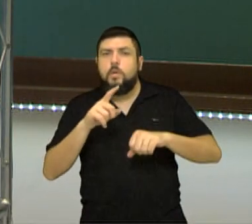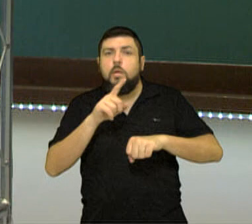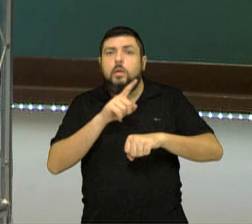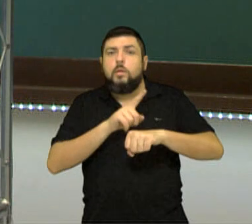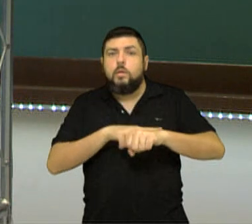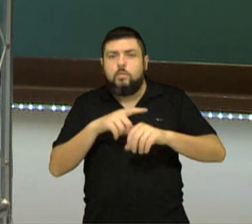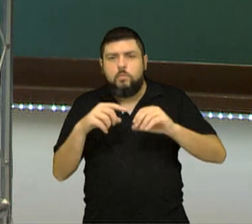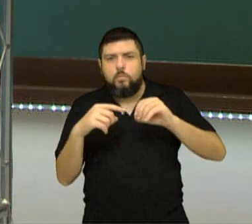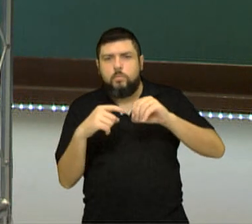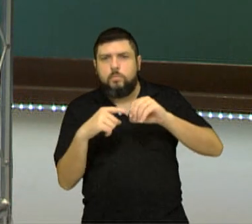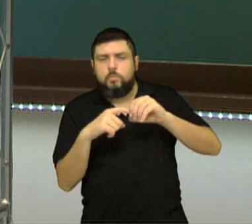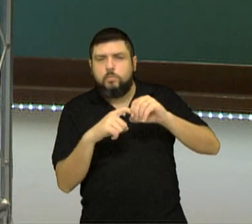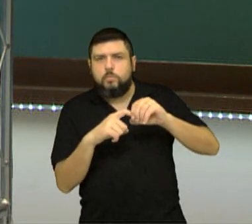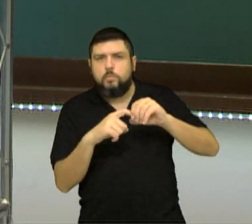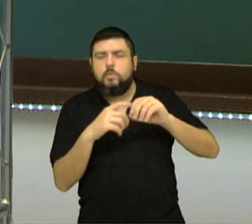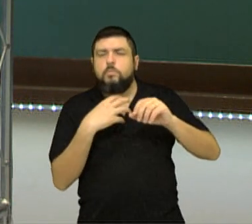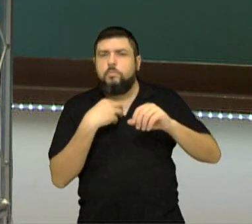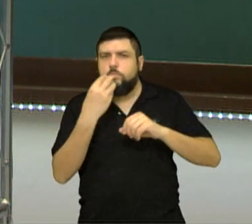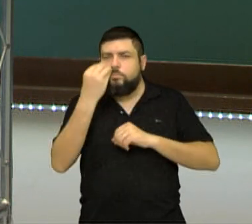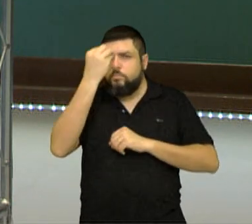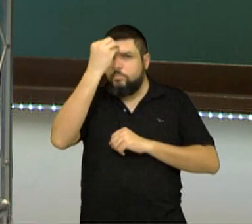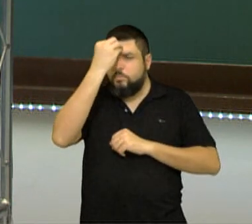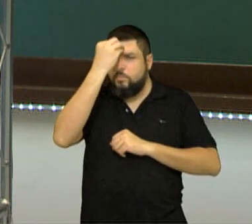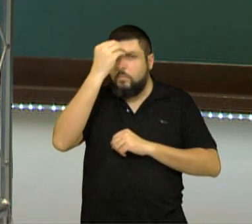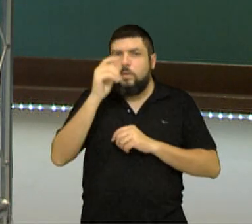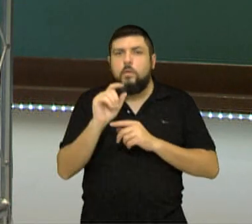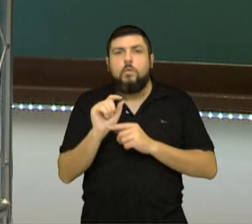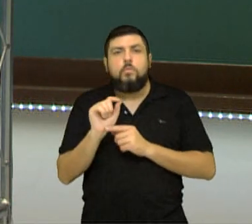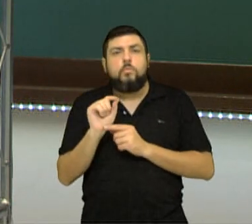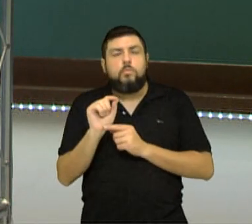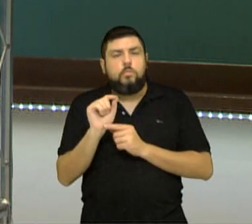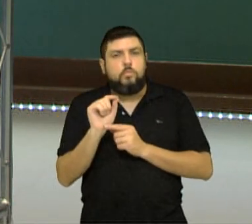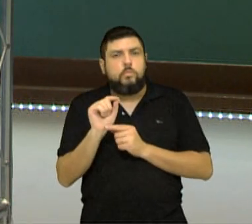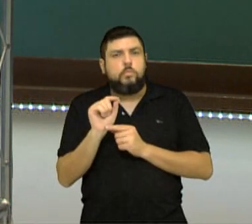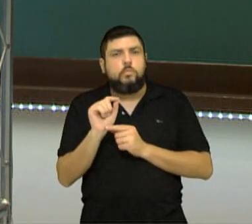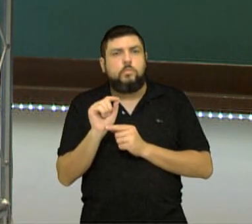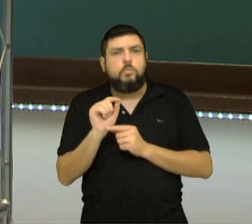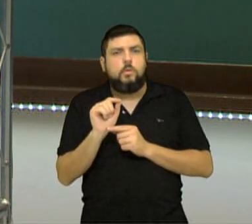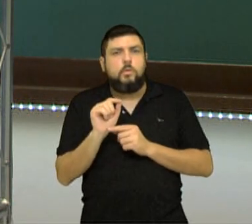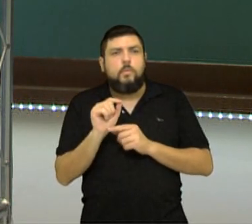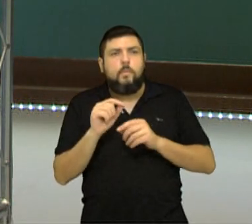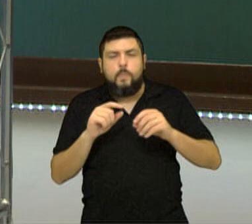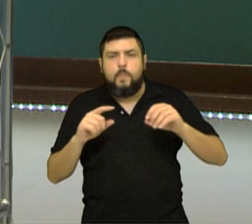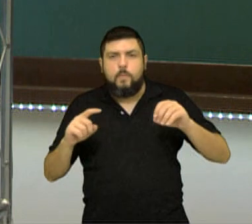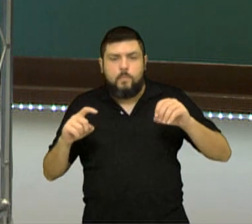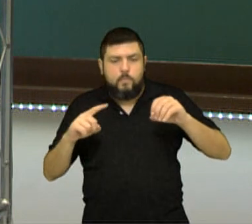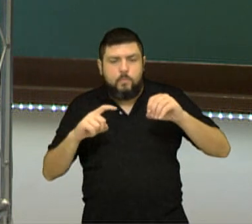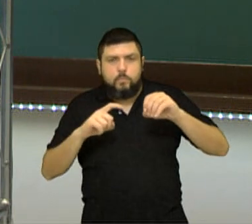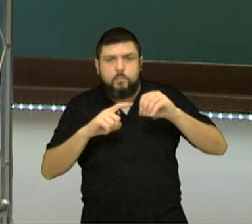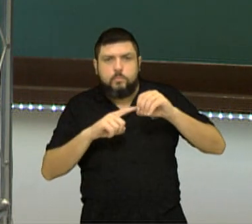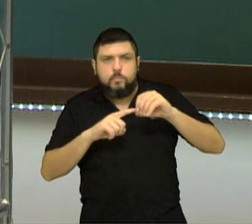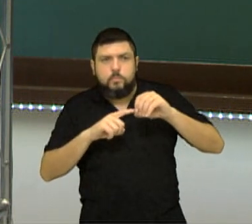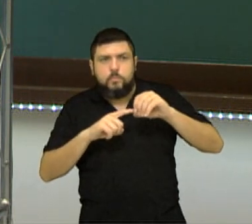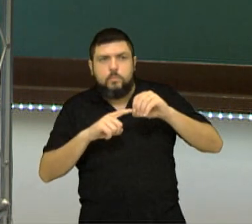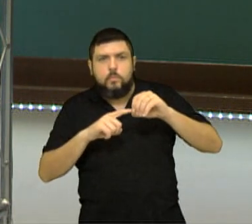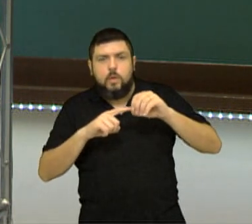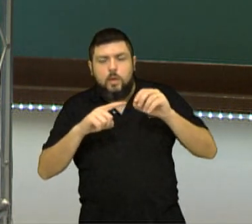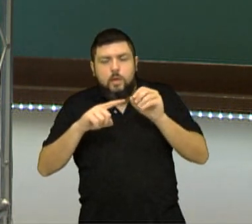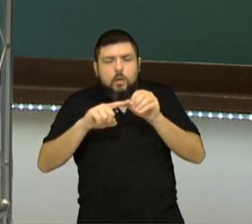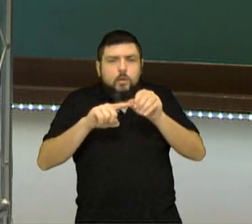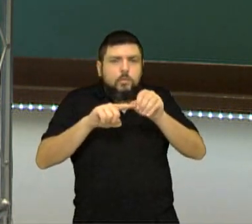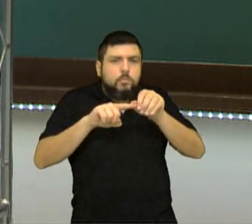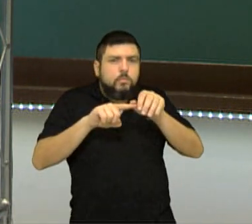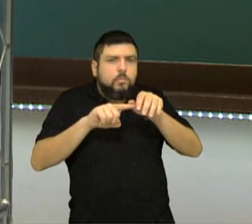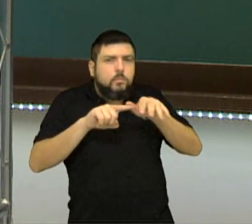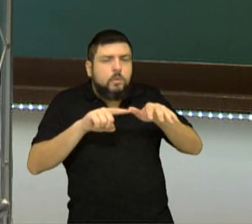penetra no óvulo, lembrando que o que vai ser liberado lá para o interior da célula